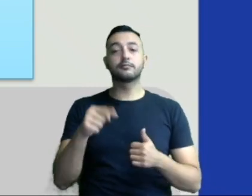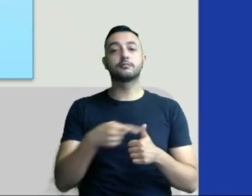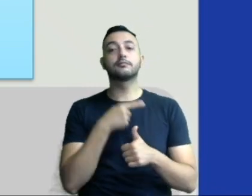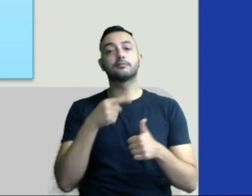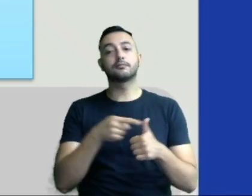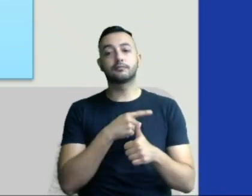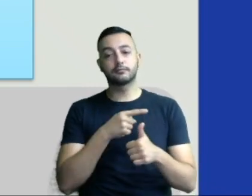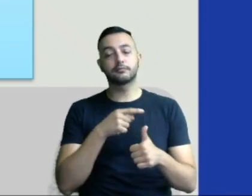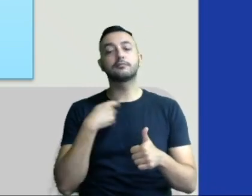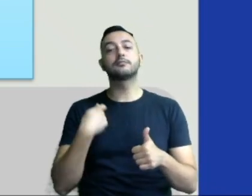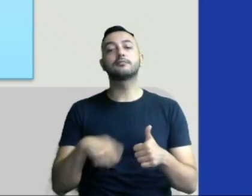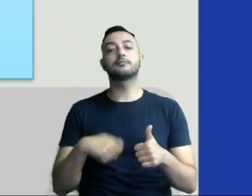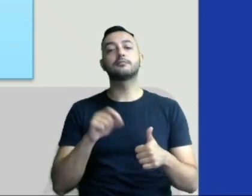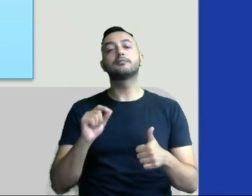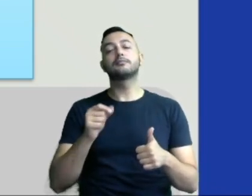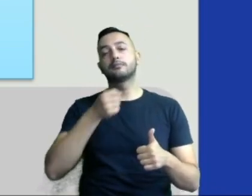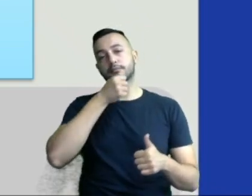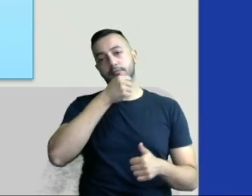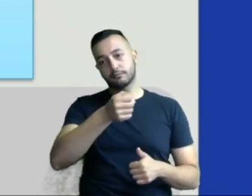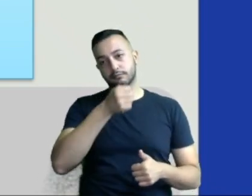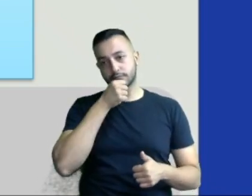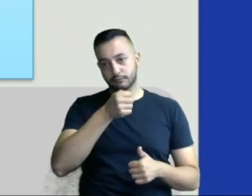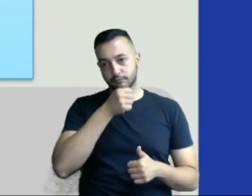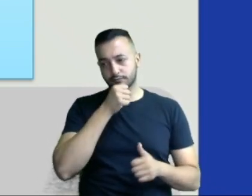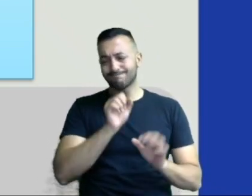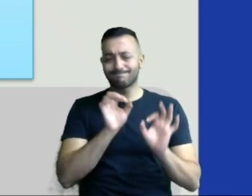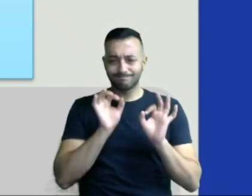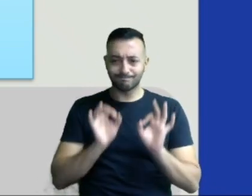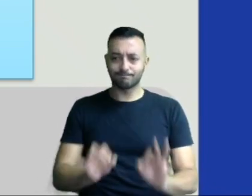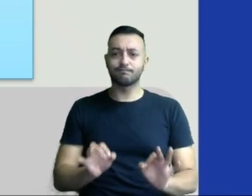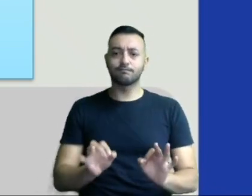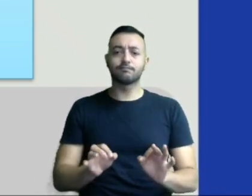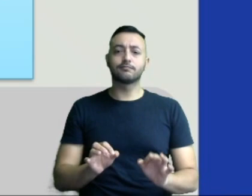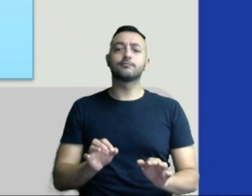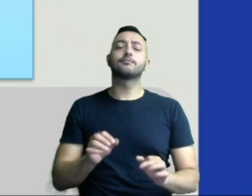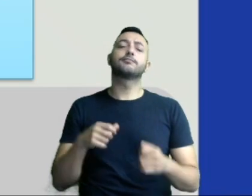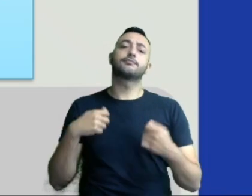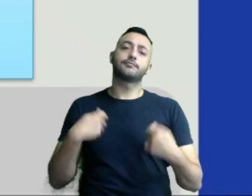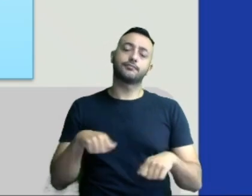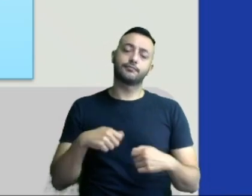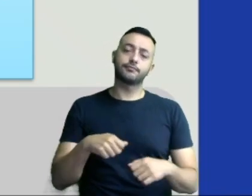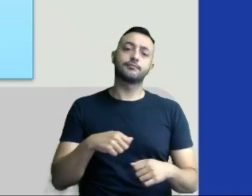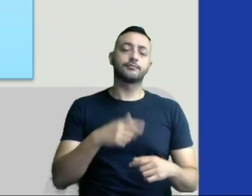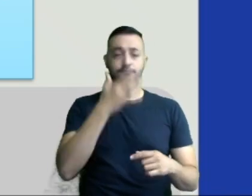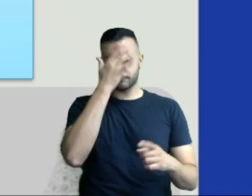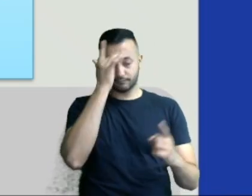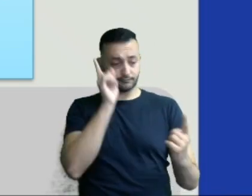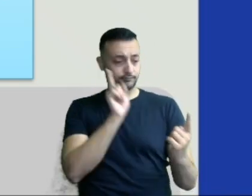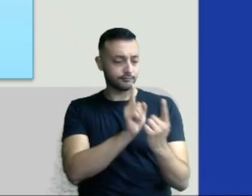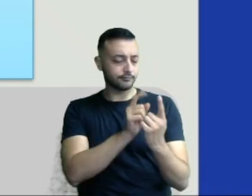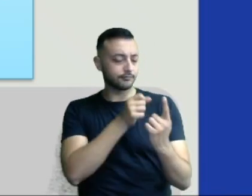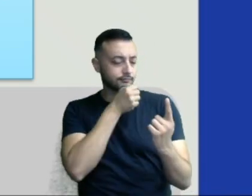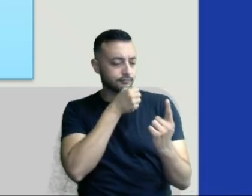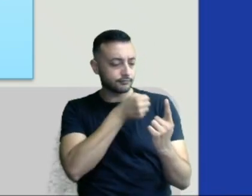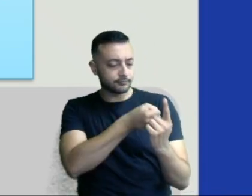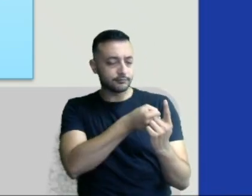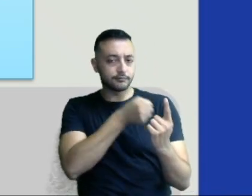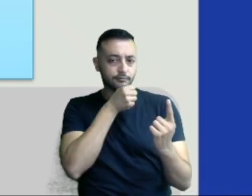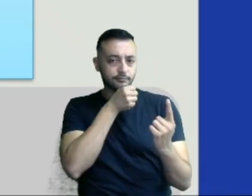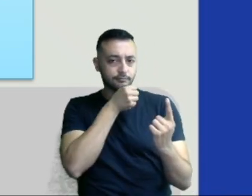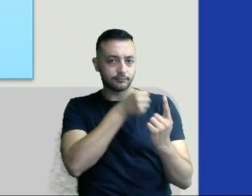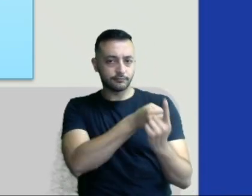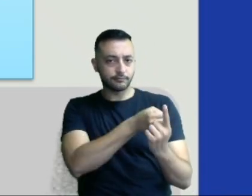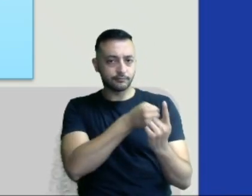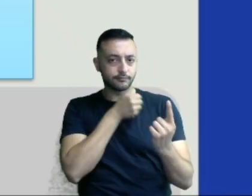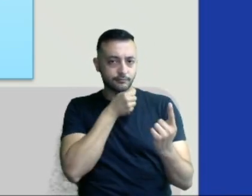primeira coisa que tem que se fazer é entrevistar. Então, eu tenho certeza que ele teve que fazer entrevista, pesquisar e